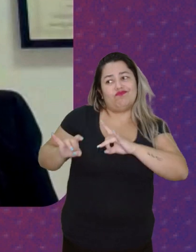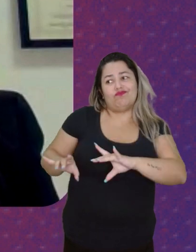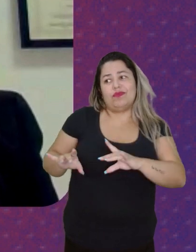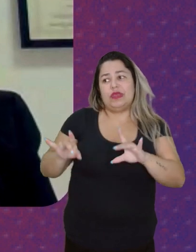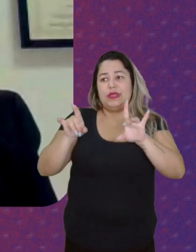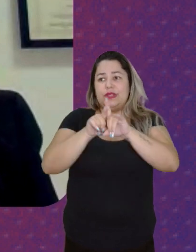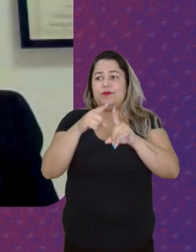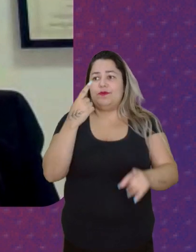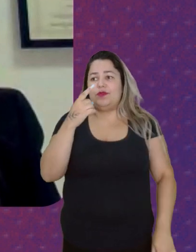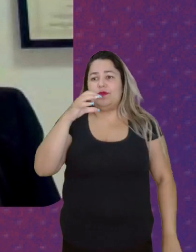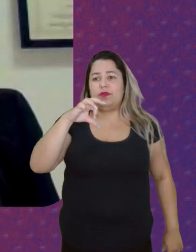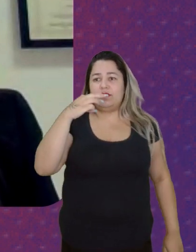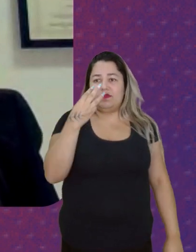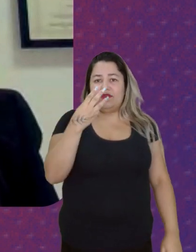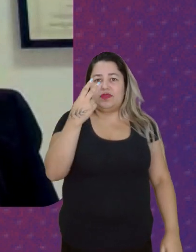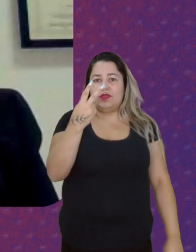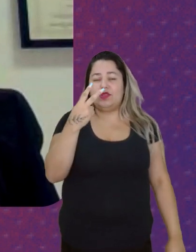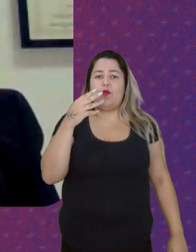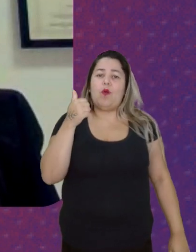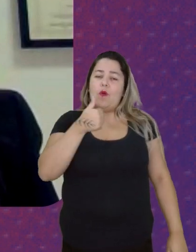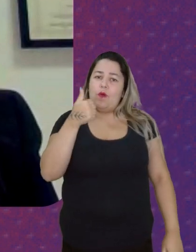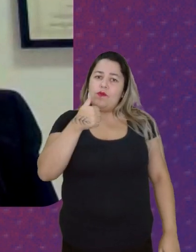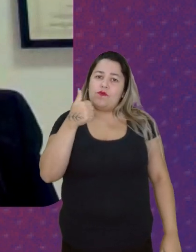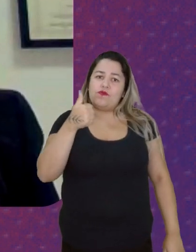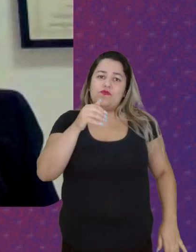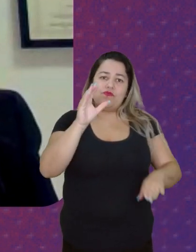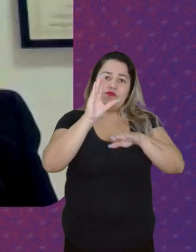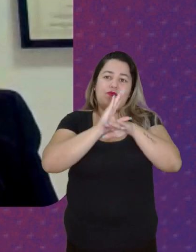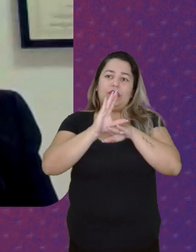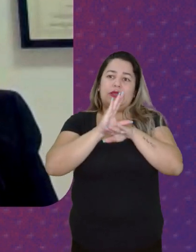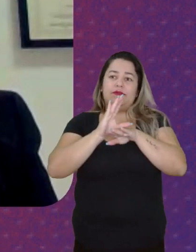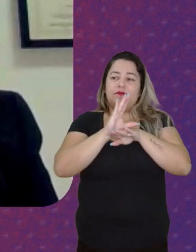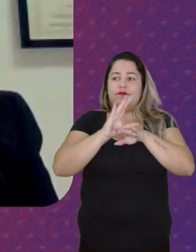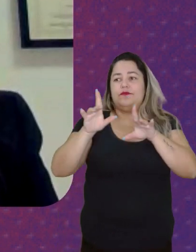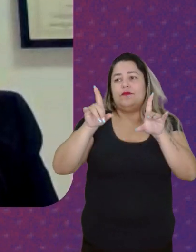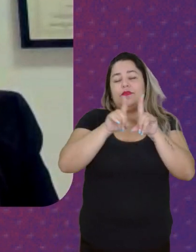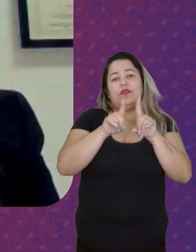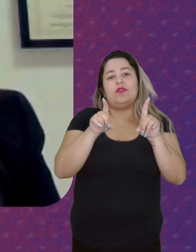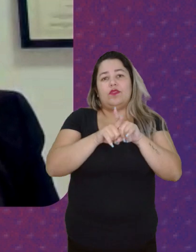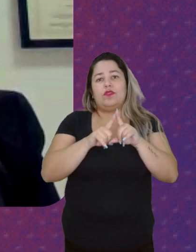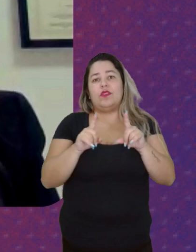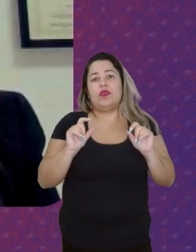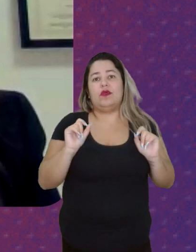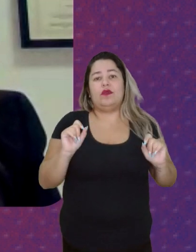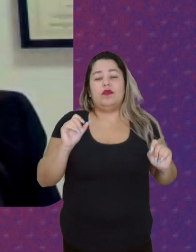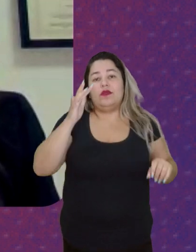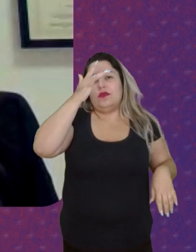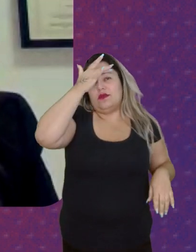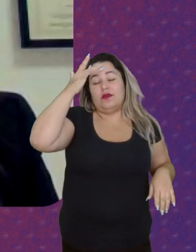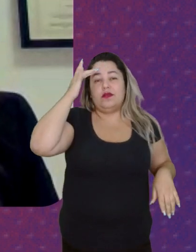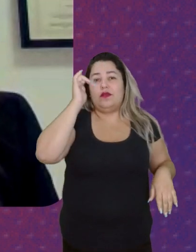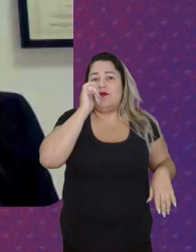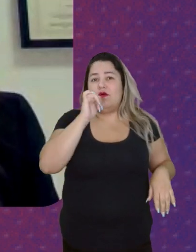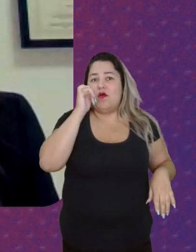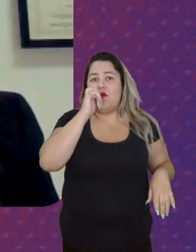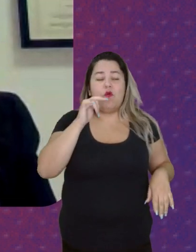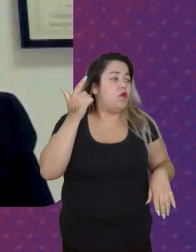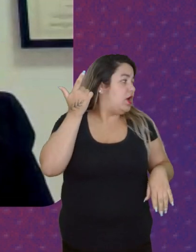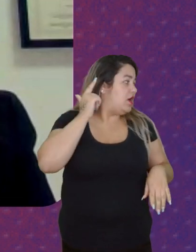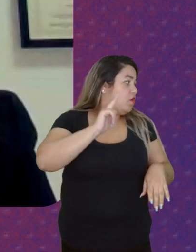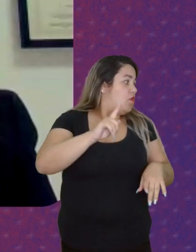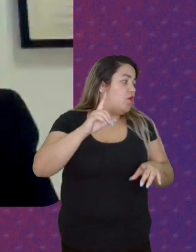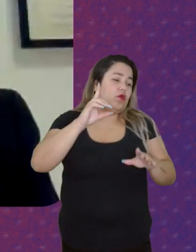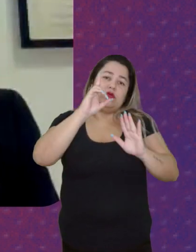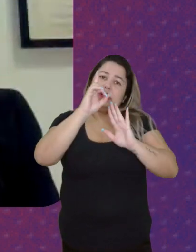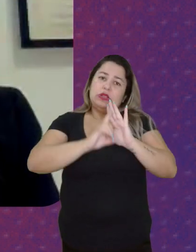em 1932, com o primeiro Código Eleitoral ali, sob a gestão de Getúlio Vargas, é que as mulheres conquistaram seus direitos políticos, as